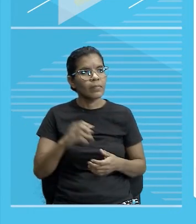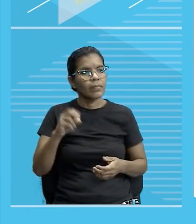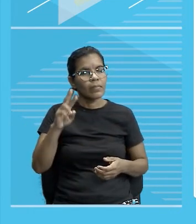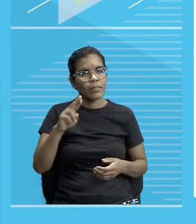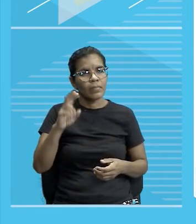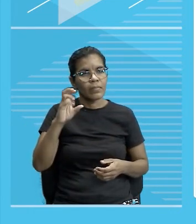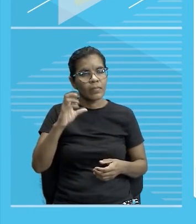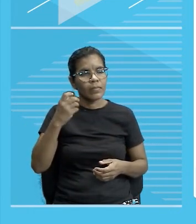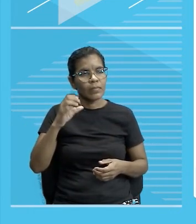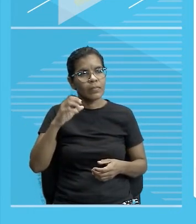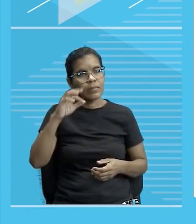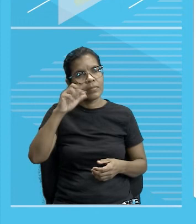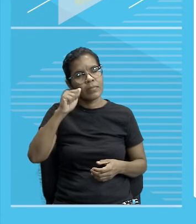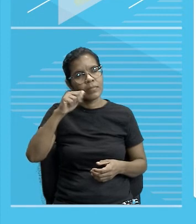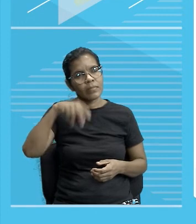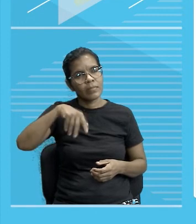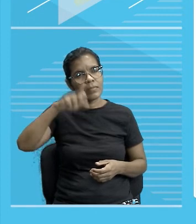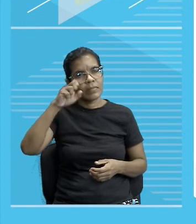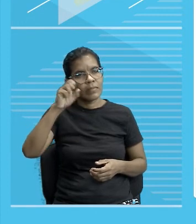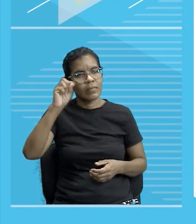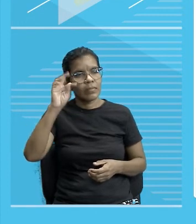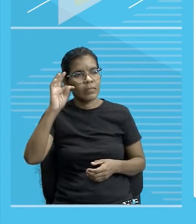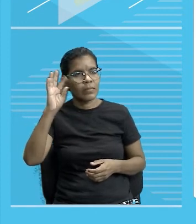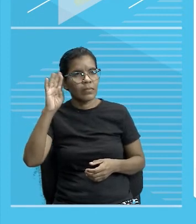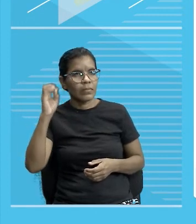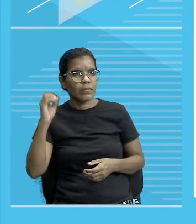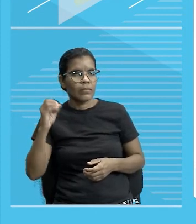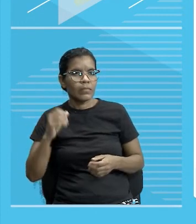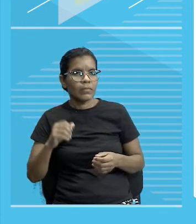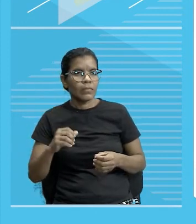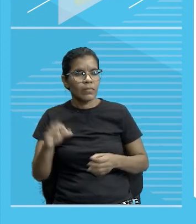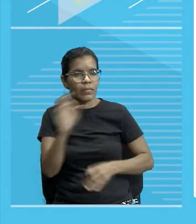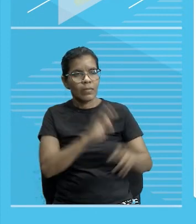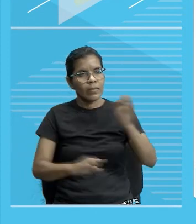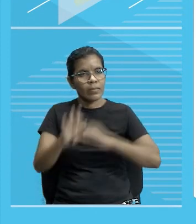gente orçamento como falo para vocês são planos operacionais